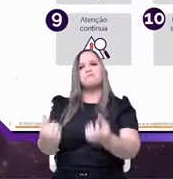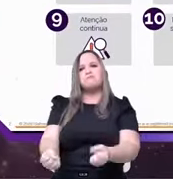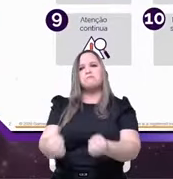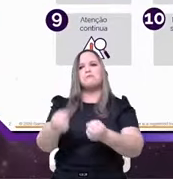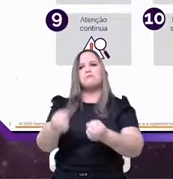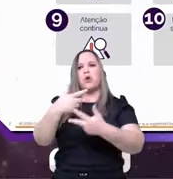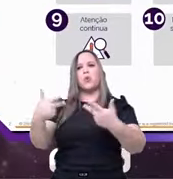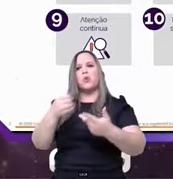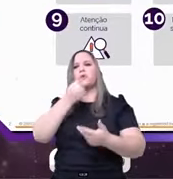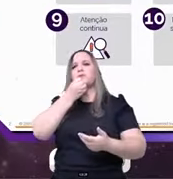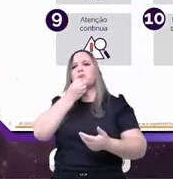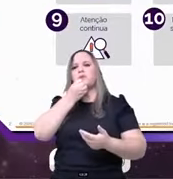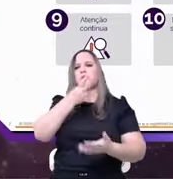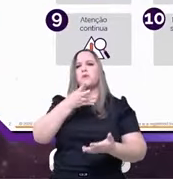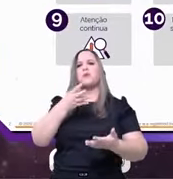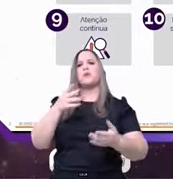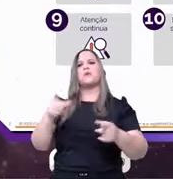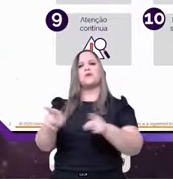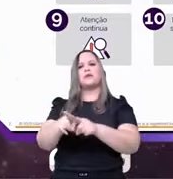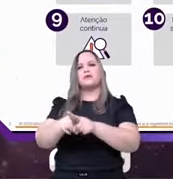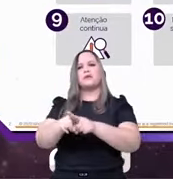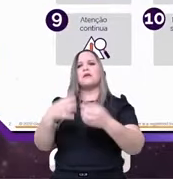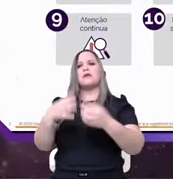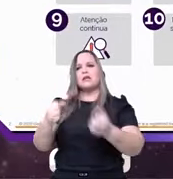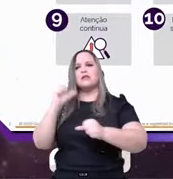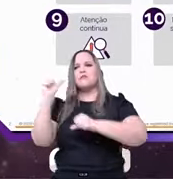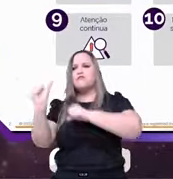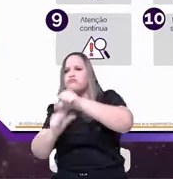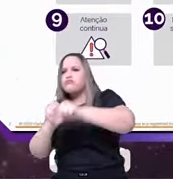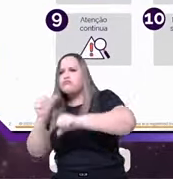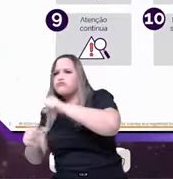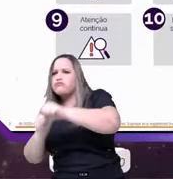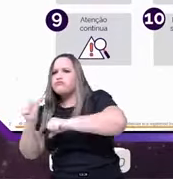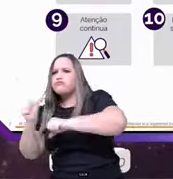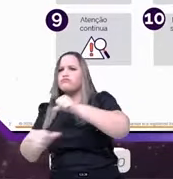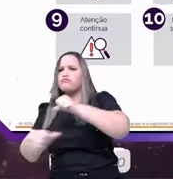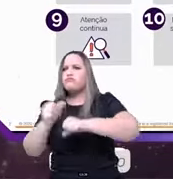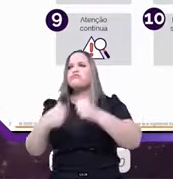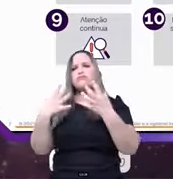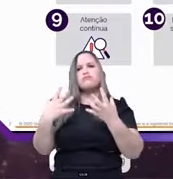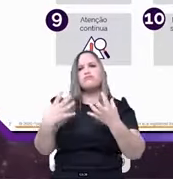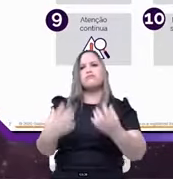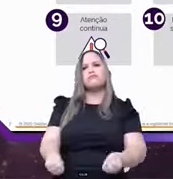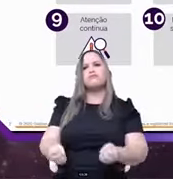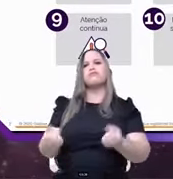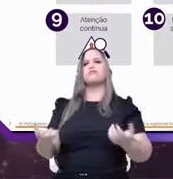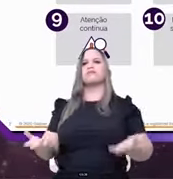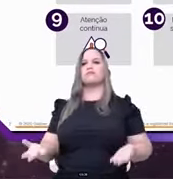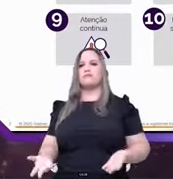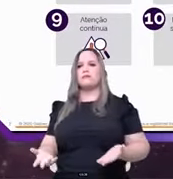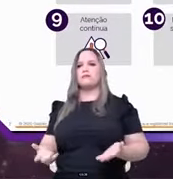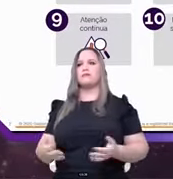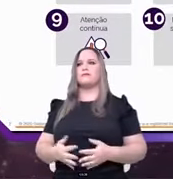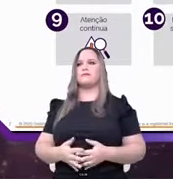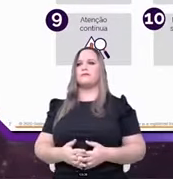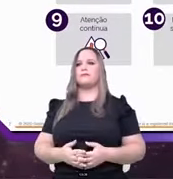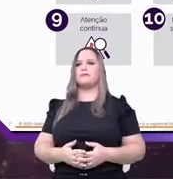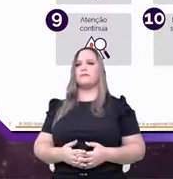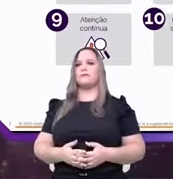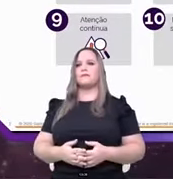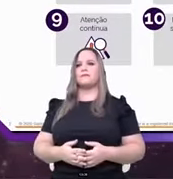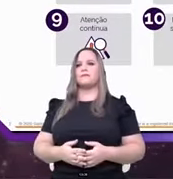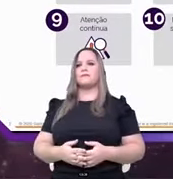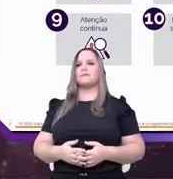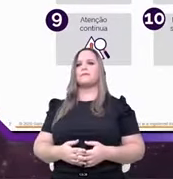Aceitar bem as mudanças é justamente contradizer aquele conceito anterior de não vamos modificar. Entregas